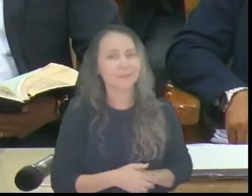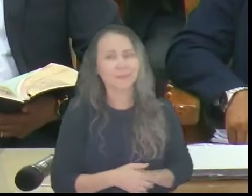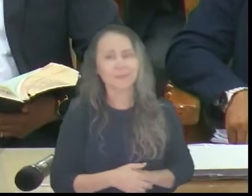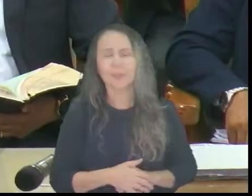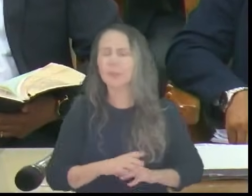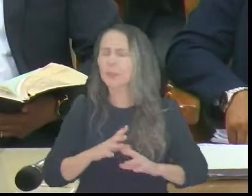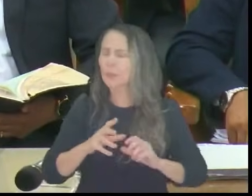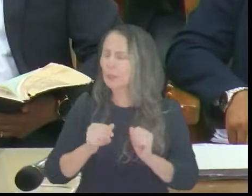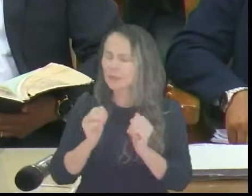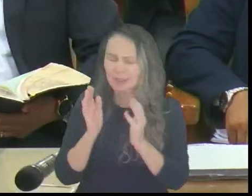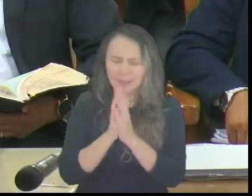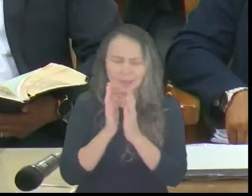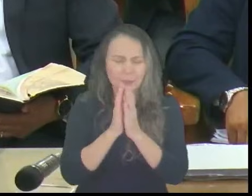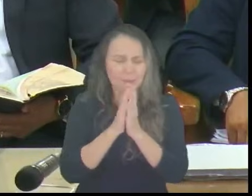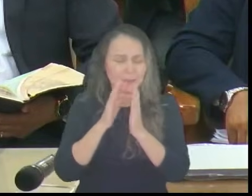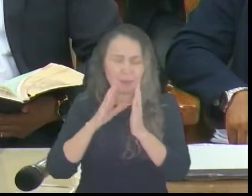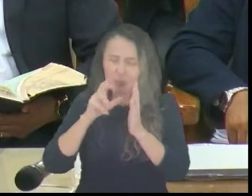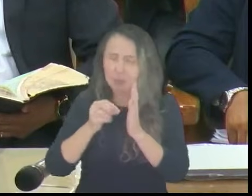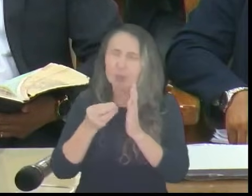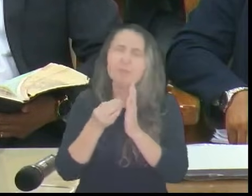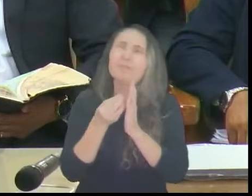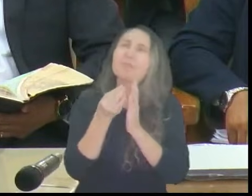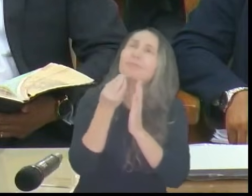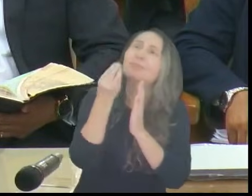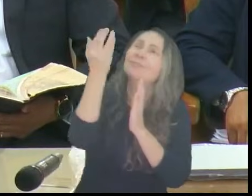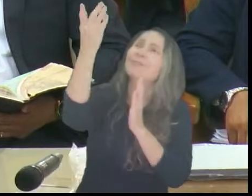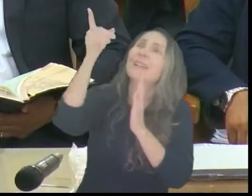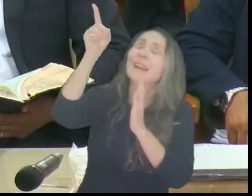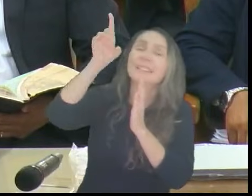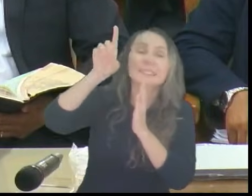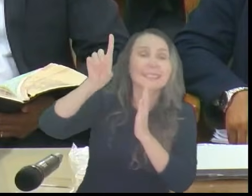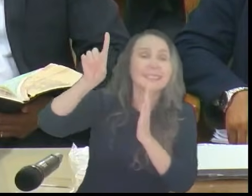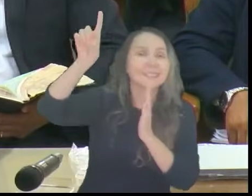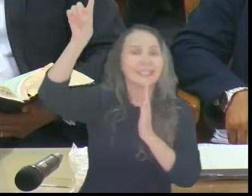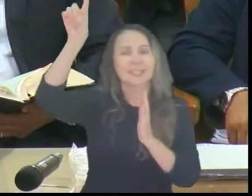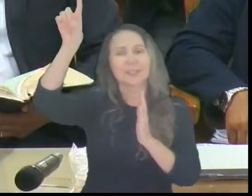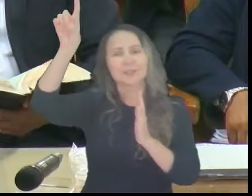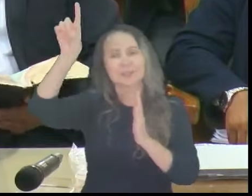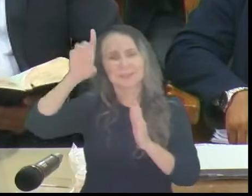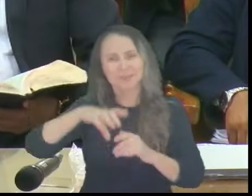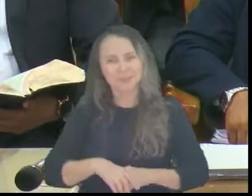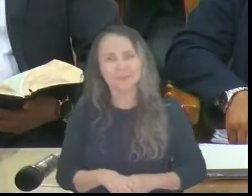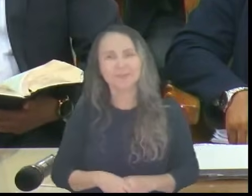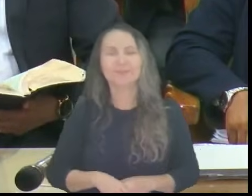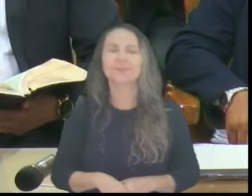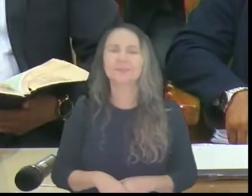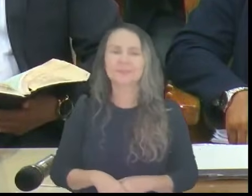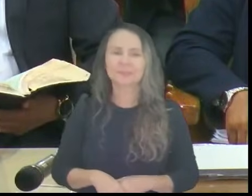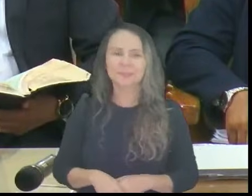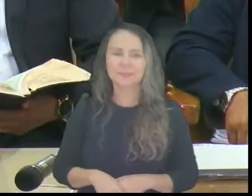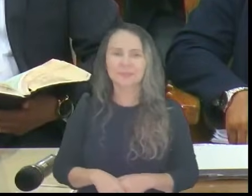Toda oração é dirigida a Deus.